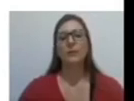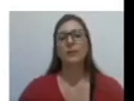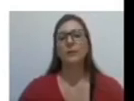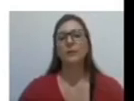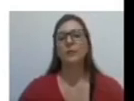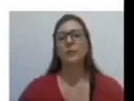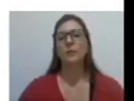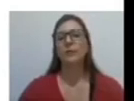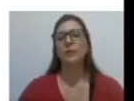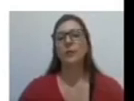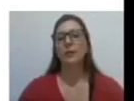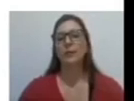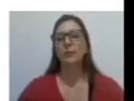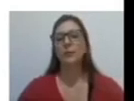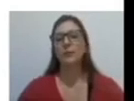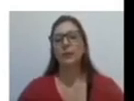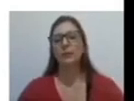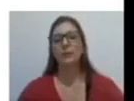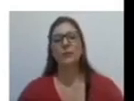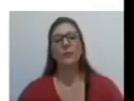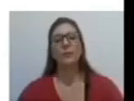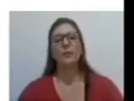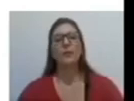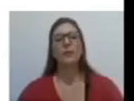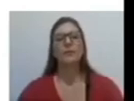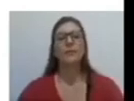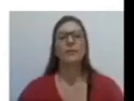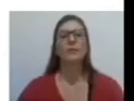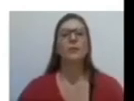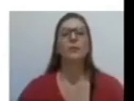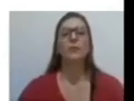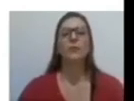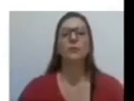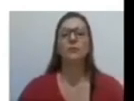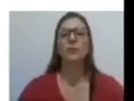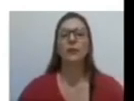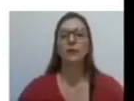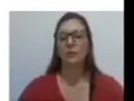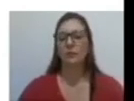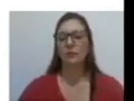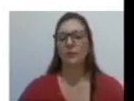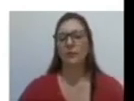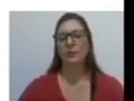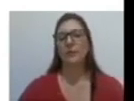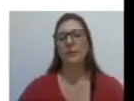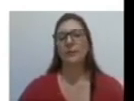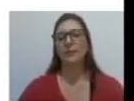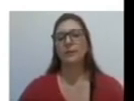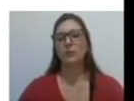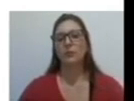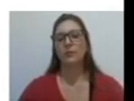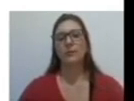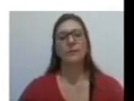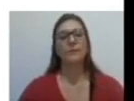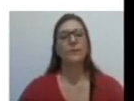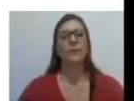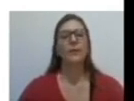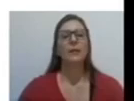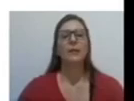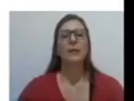Agência Brasil, cerca de 40% dos brasileiros eles possuem algum grau de intolerância à